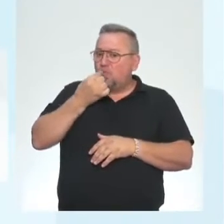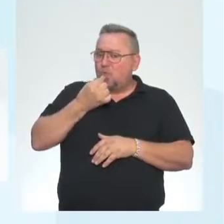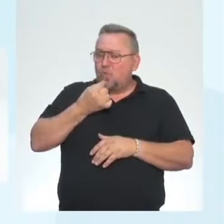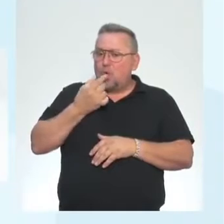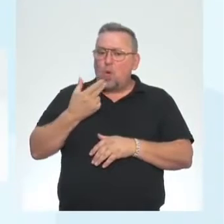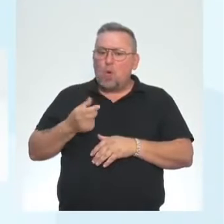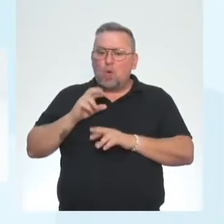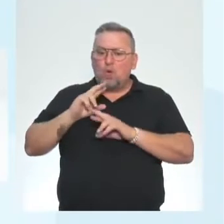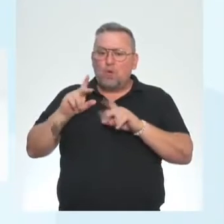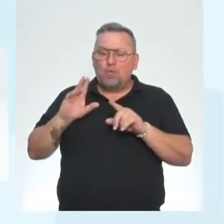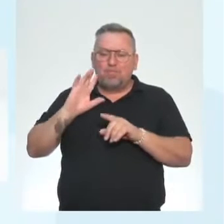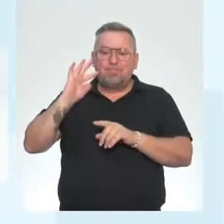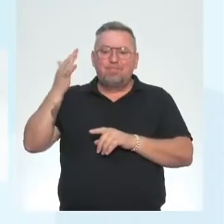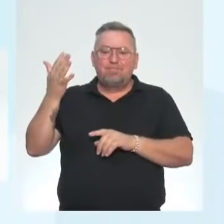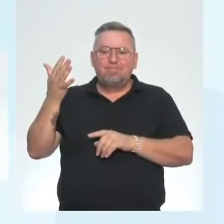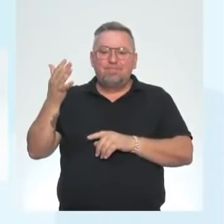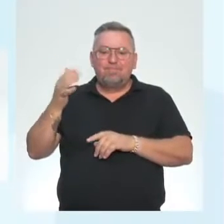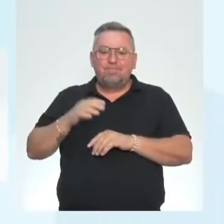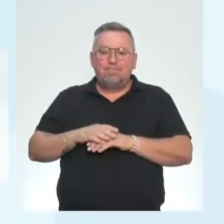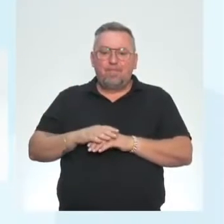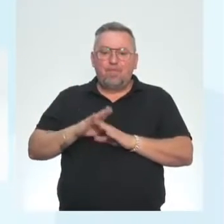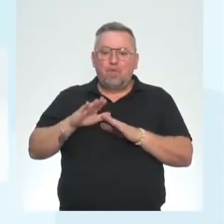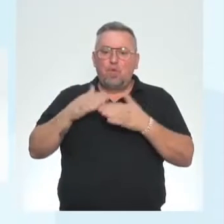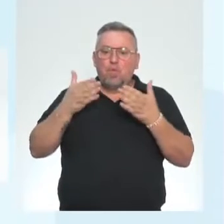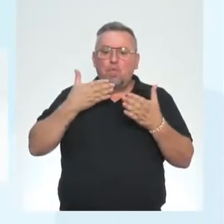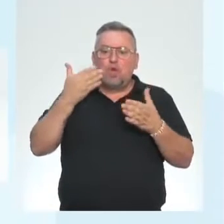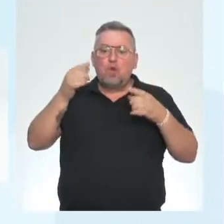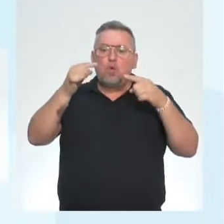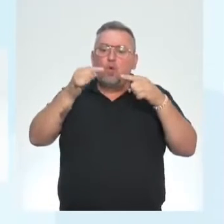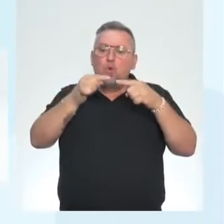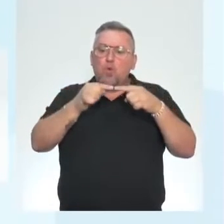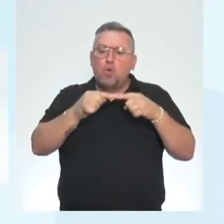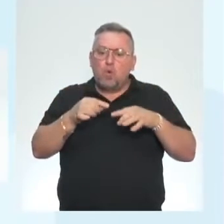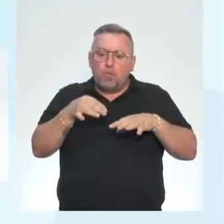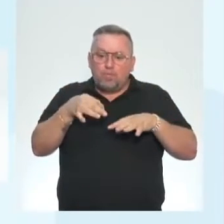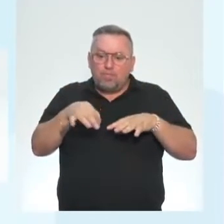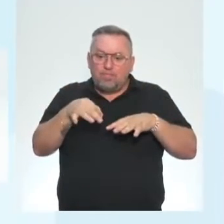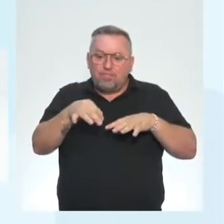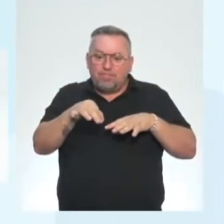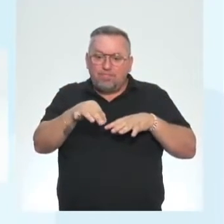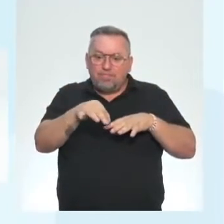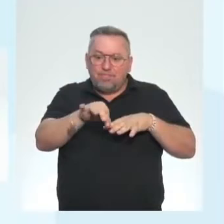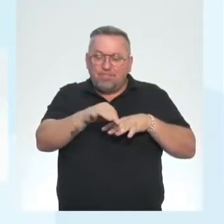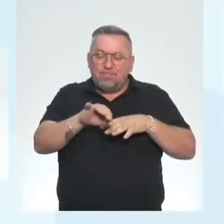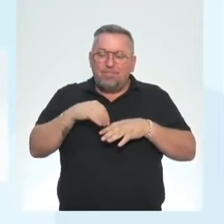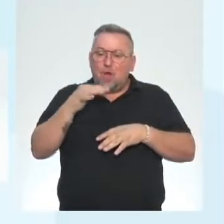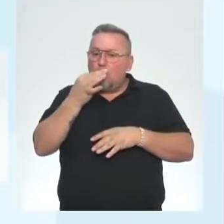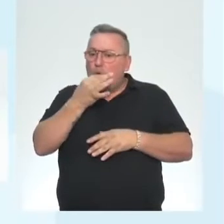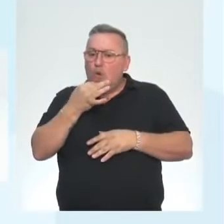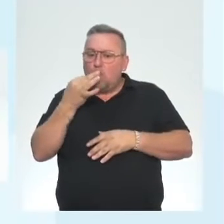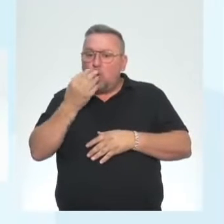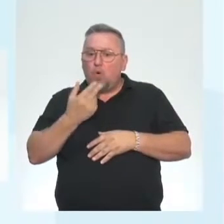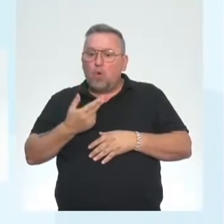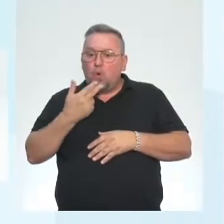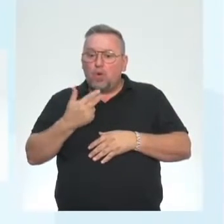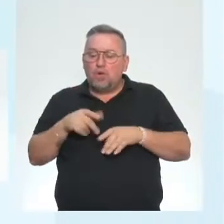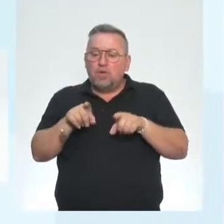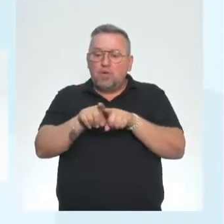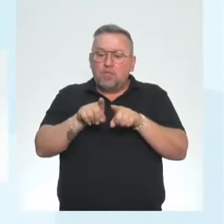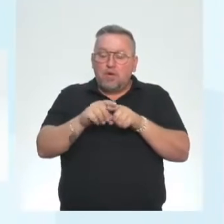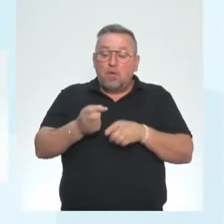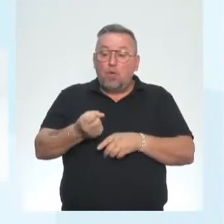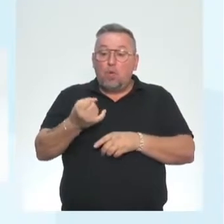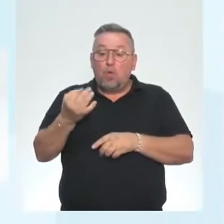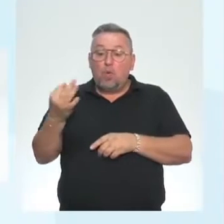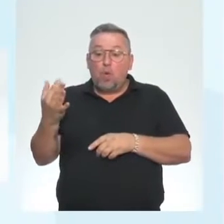a Mariana. Qual a melhor combinação entre os esmaltes e as cores de batom? Qual a quantidade total